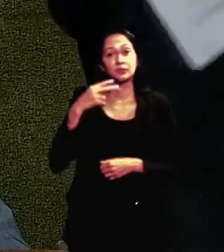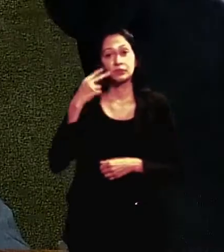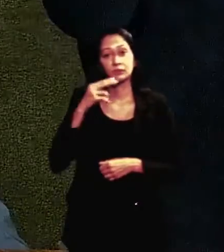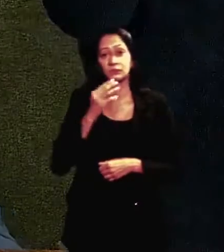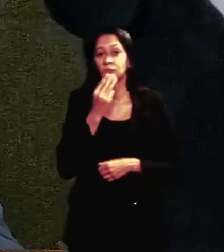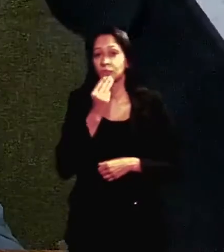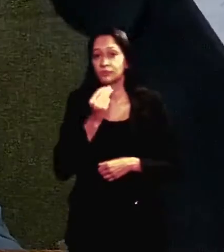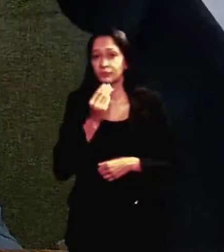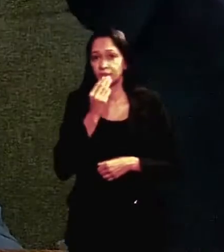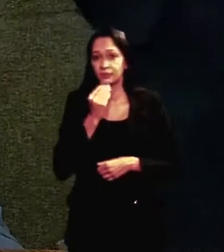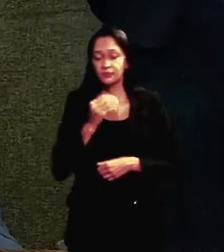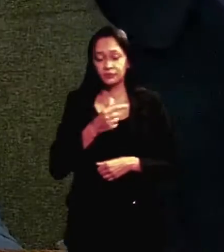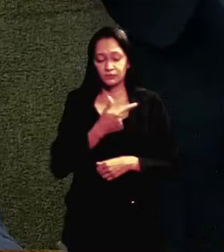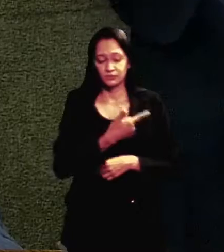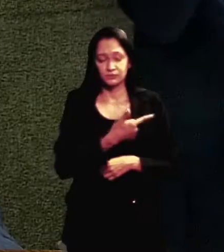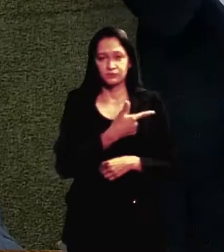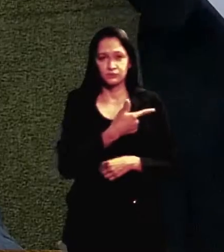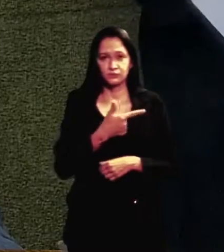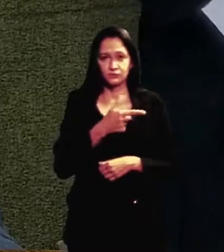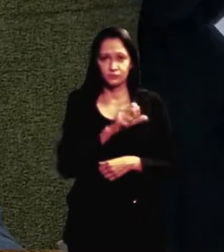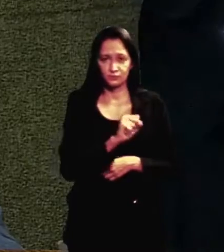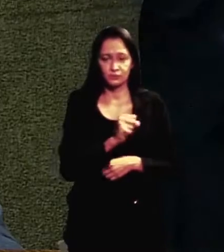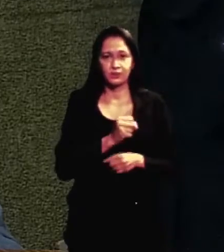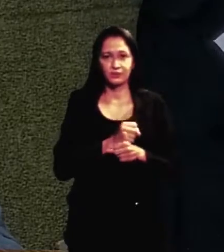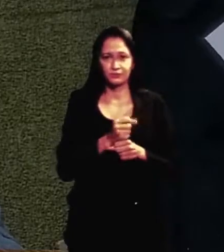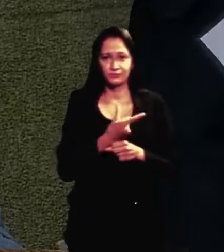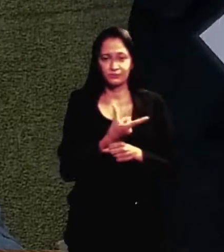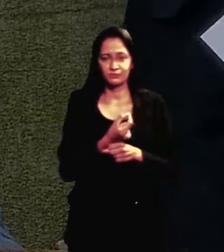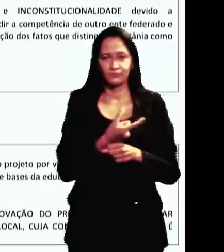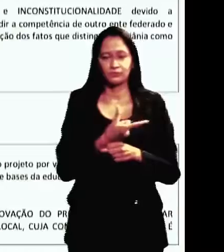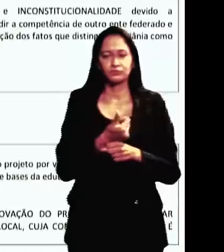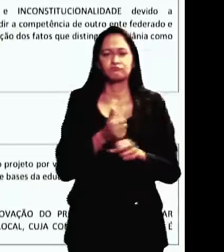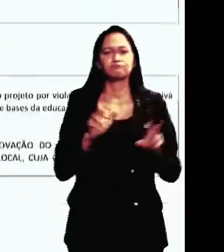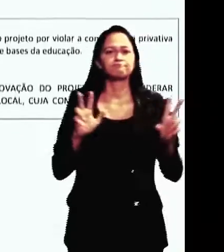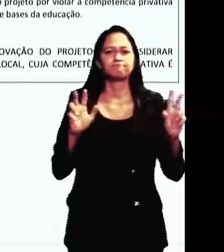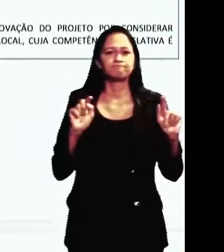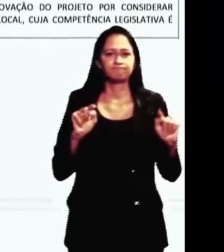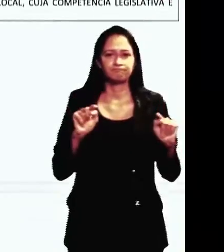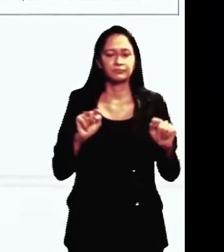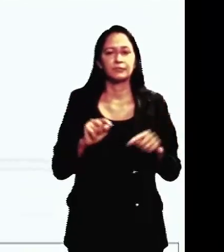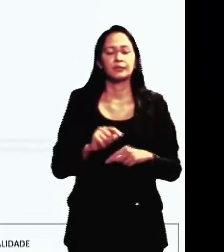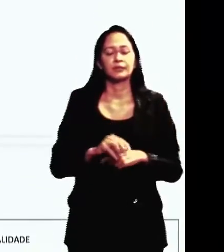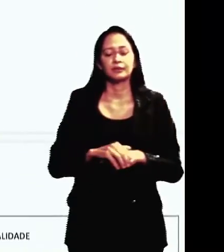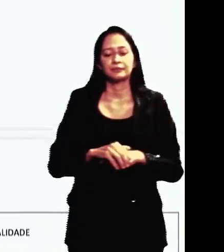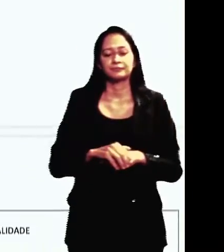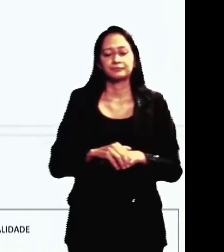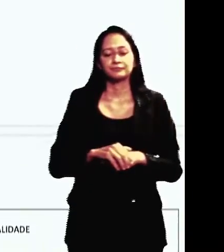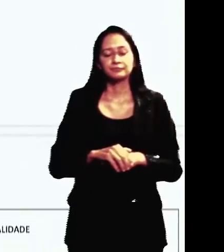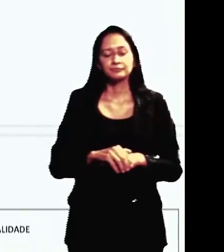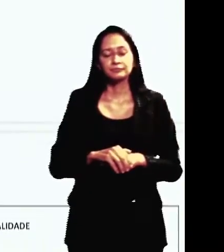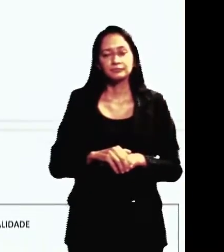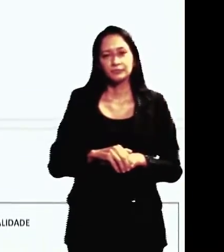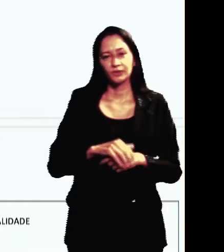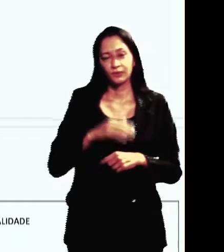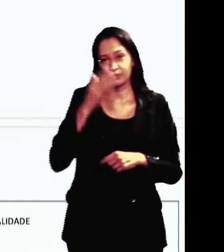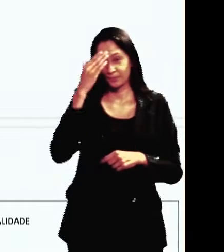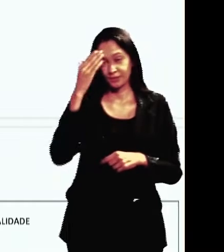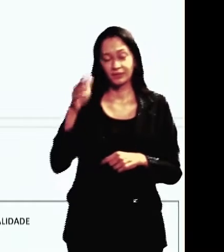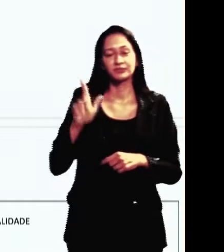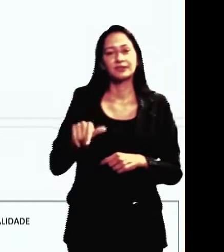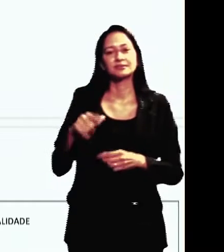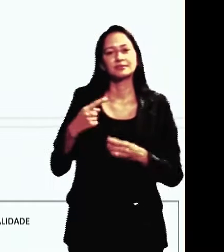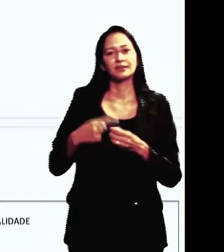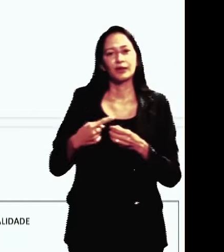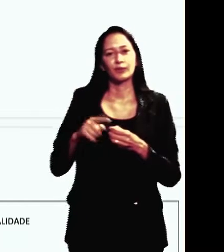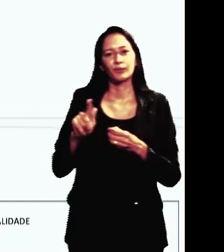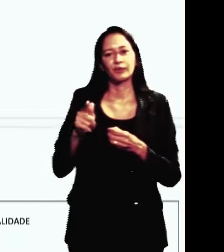William Veloso, projeto de número 228/2021, projeto que confere o título ao município de Goiânia de